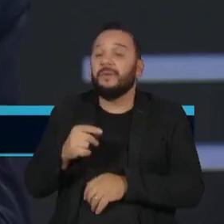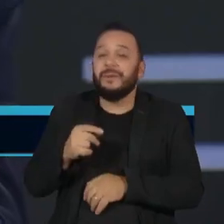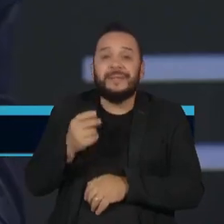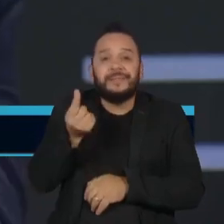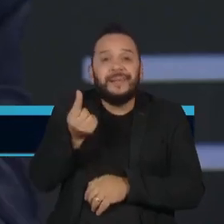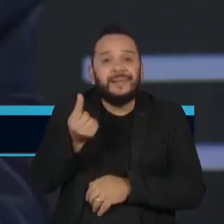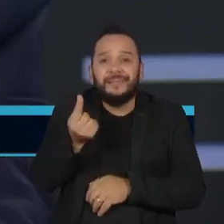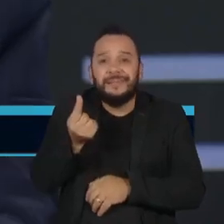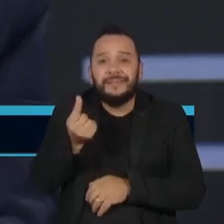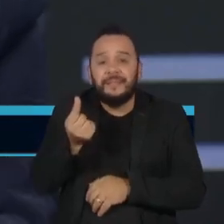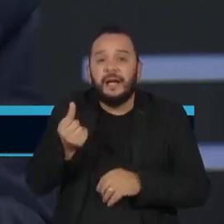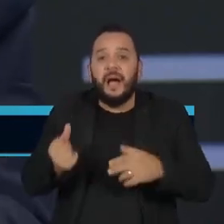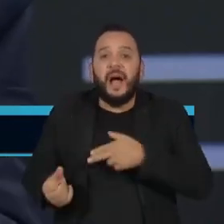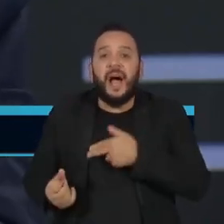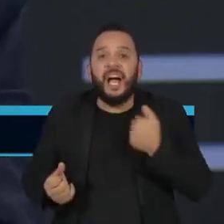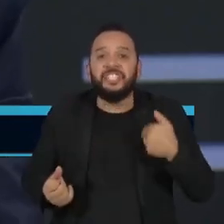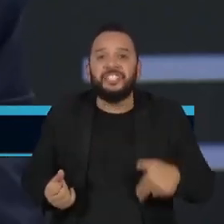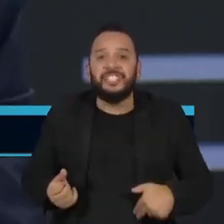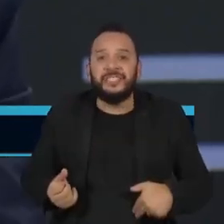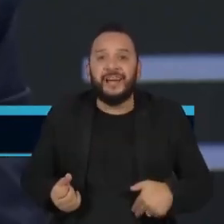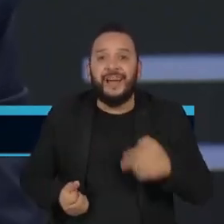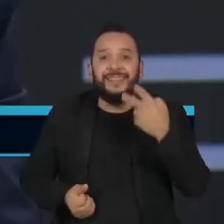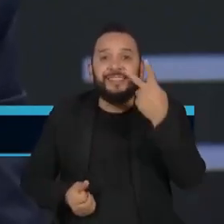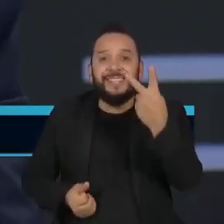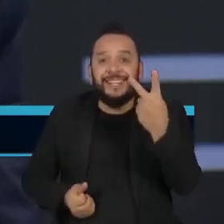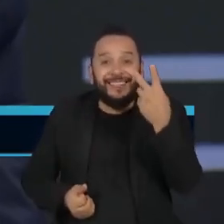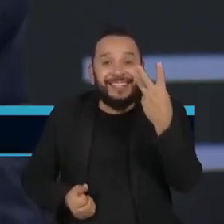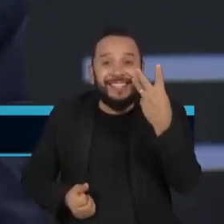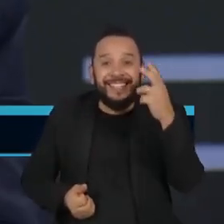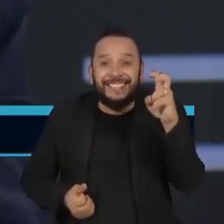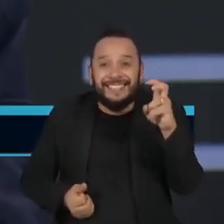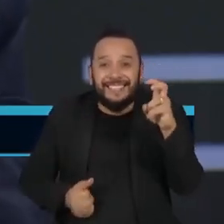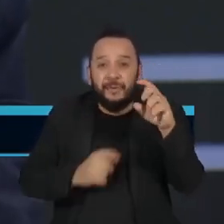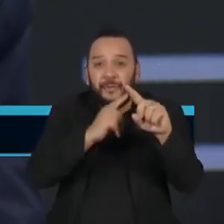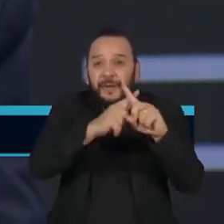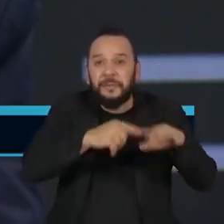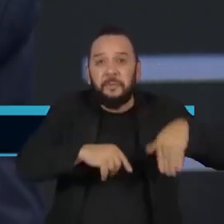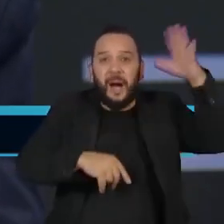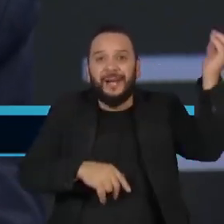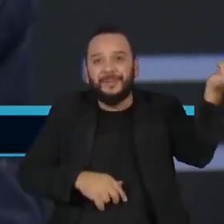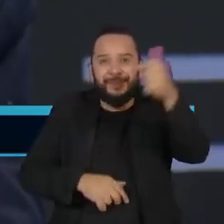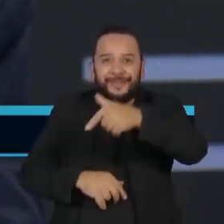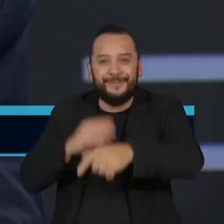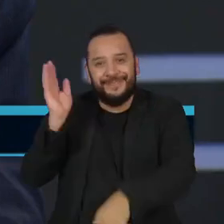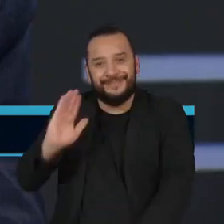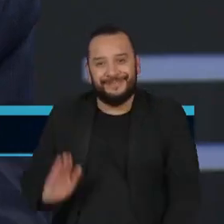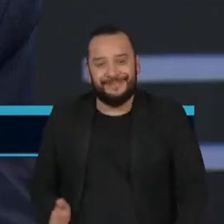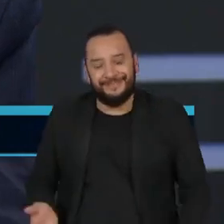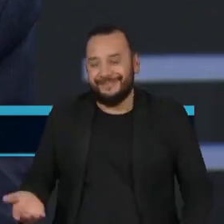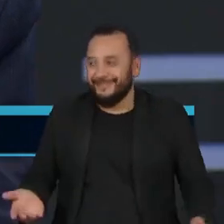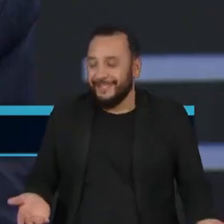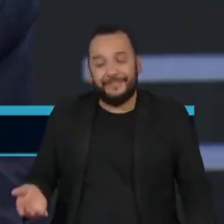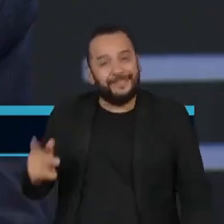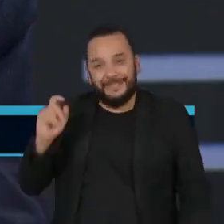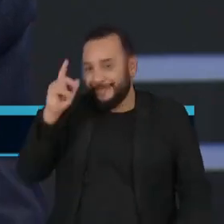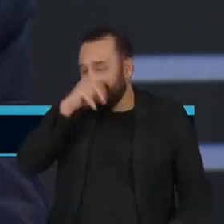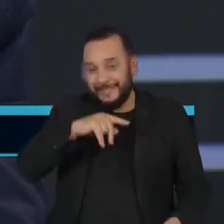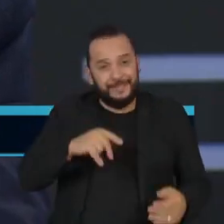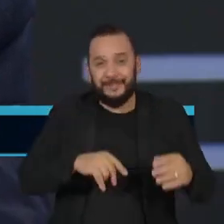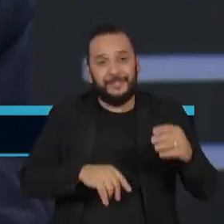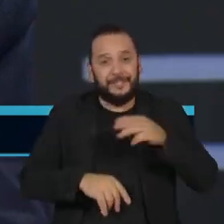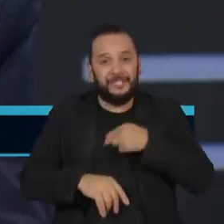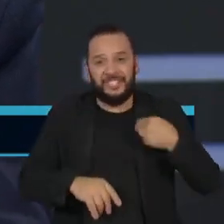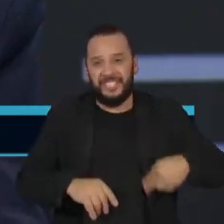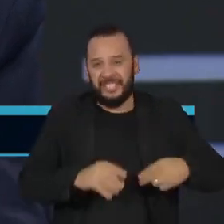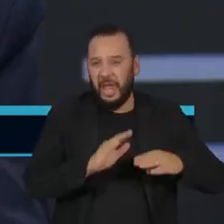35 vezes. Então, a questão nossa aqui é que esse estancamento do crescimento econômico, a